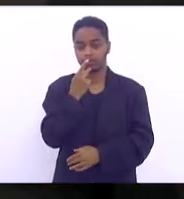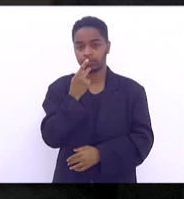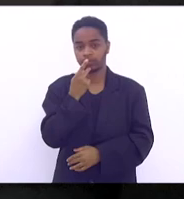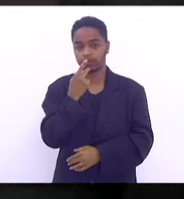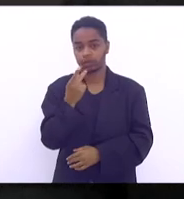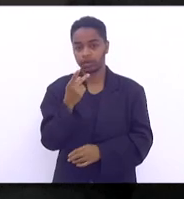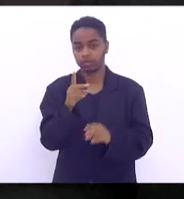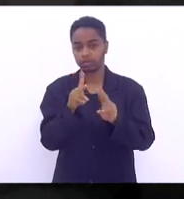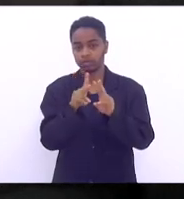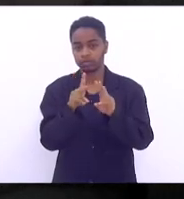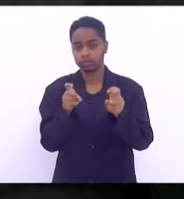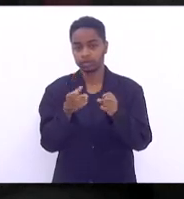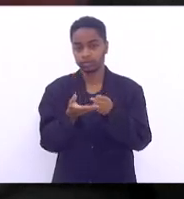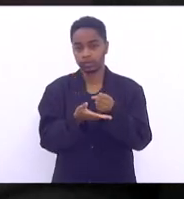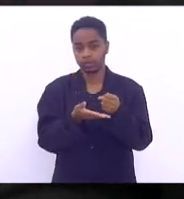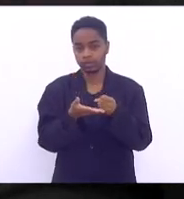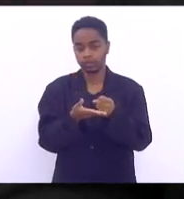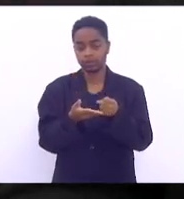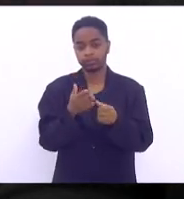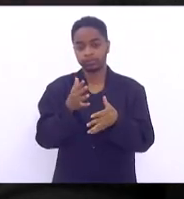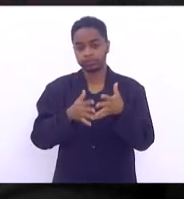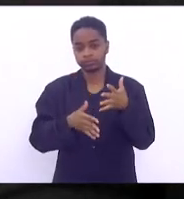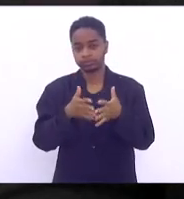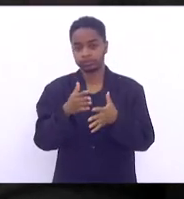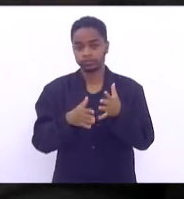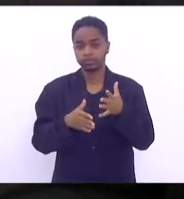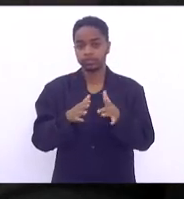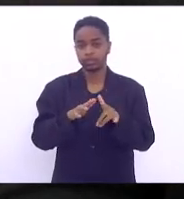como fundamentação para a prejudicabilidade